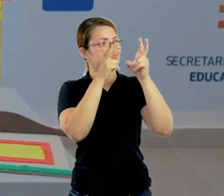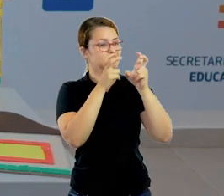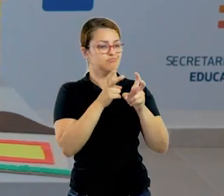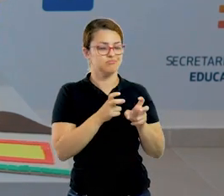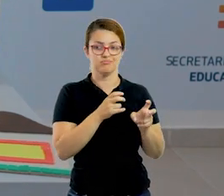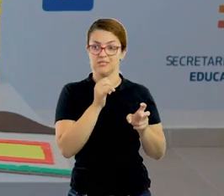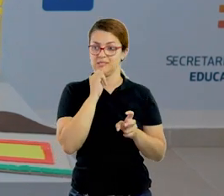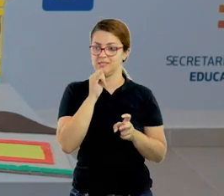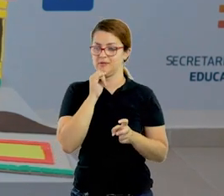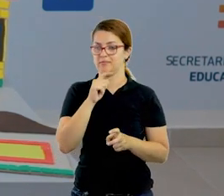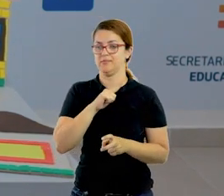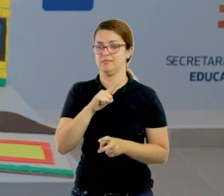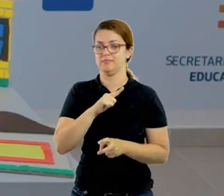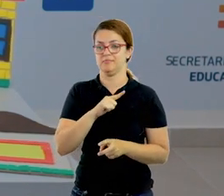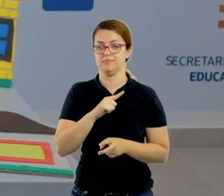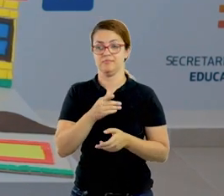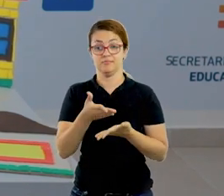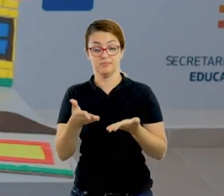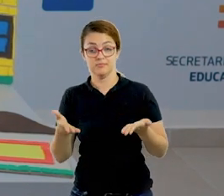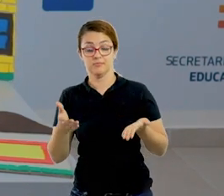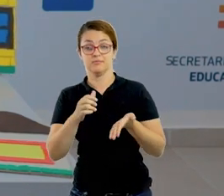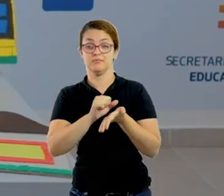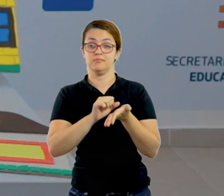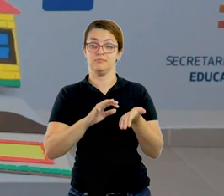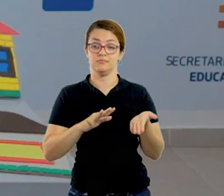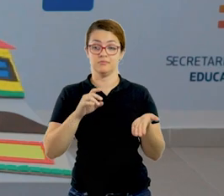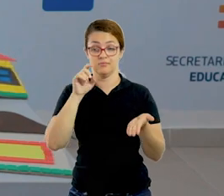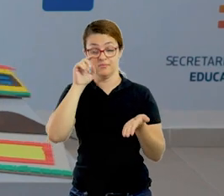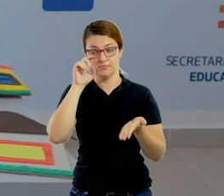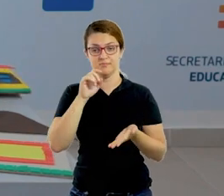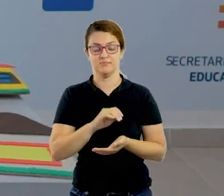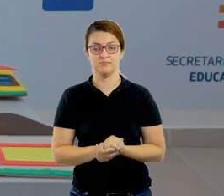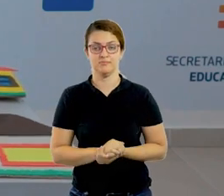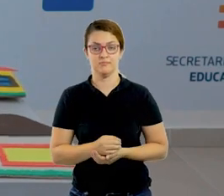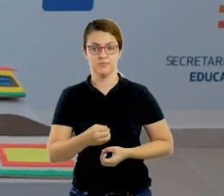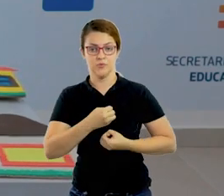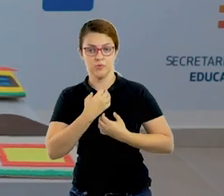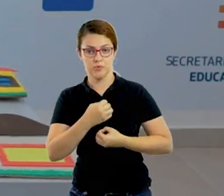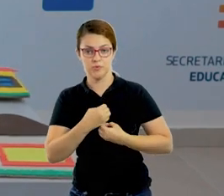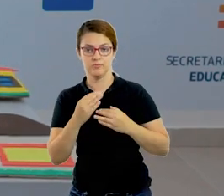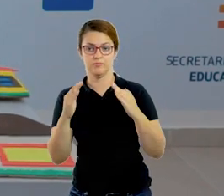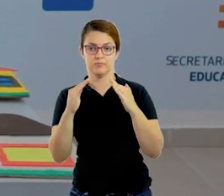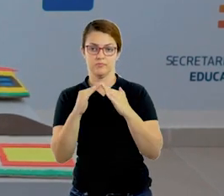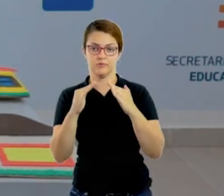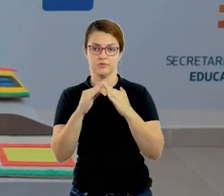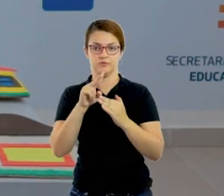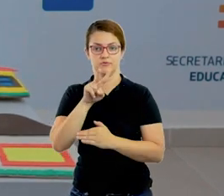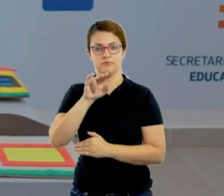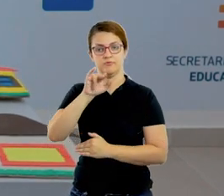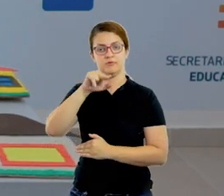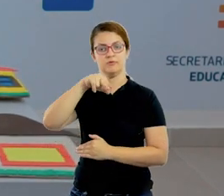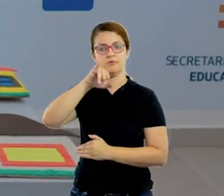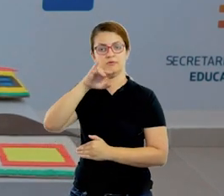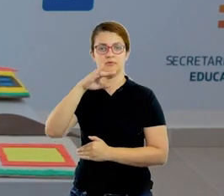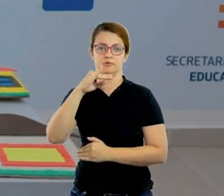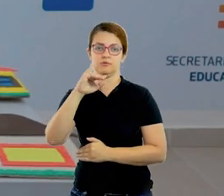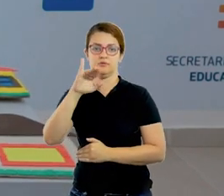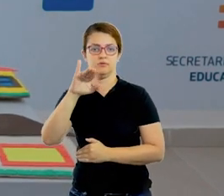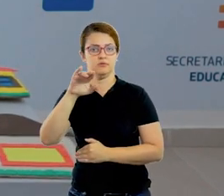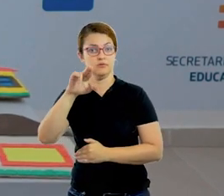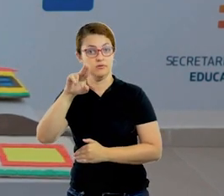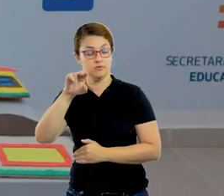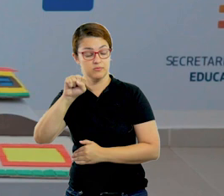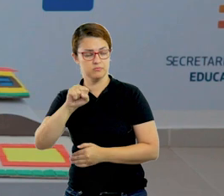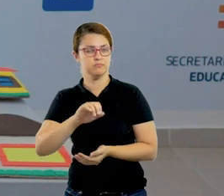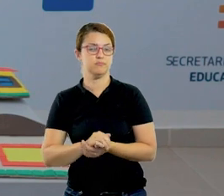exemplos que nós temos. Tudo bem? Essa é a atividade do poema A Casa, de Vinícius de Moraes. Eu espero que